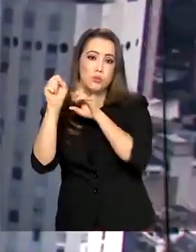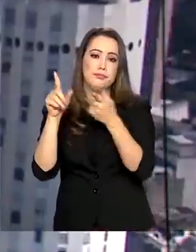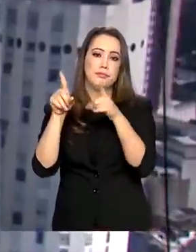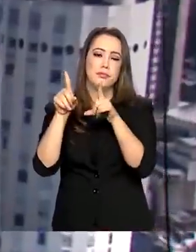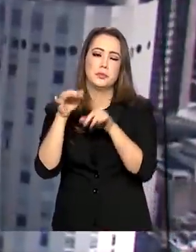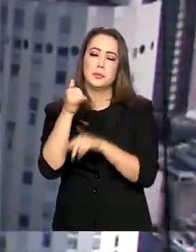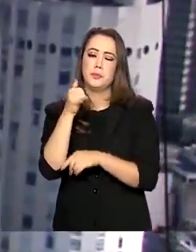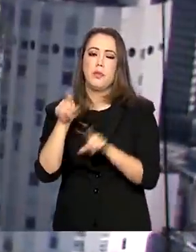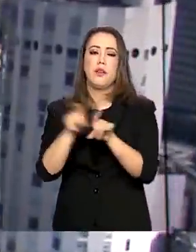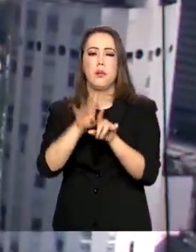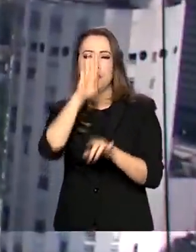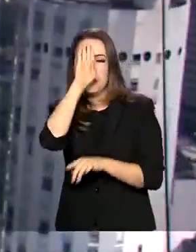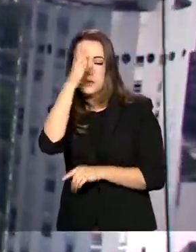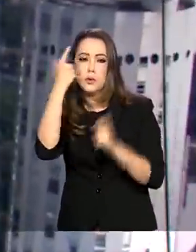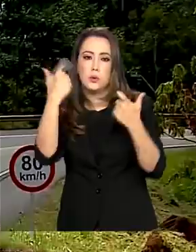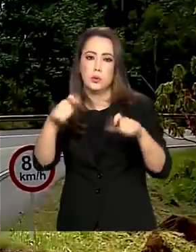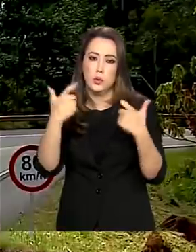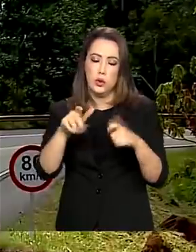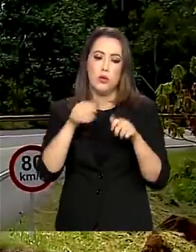safra de Mato Grosso.